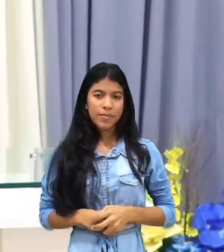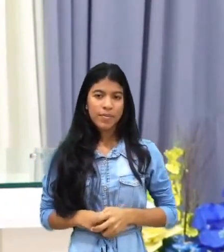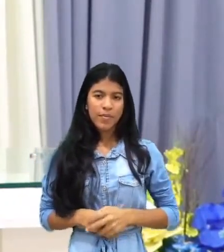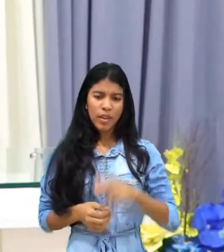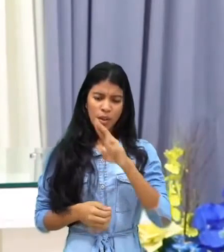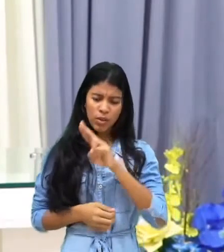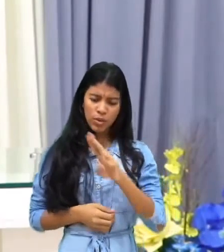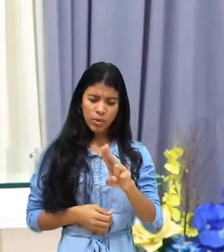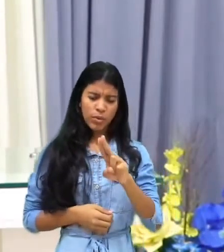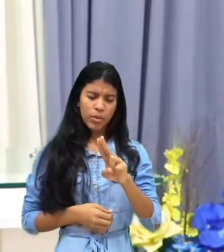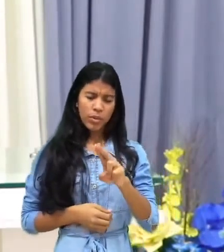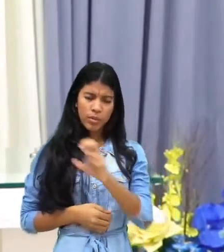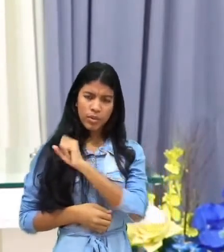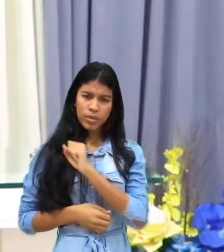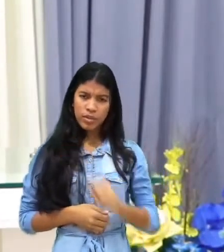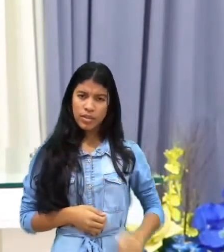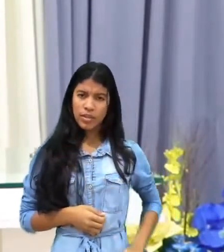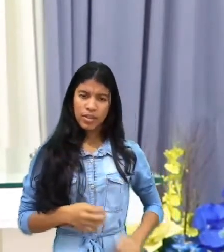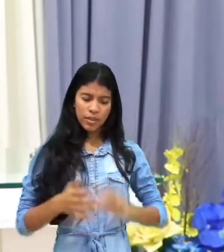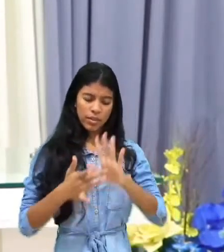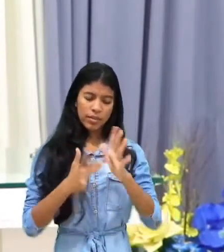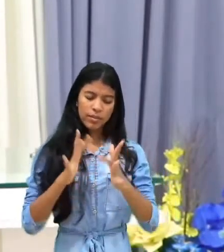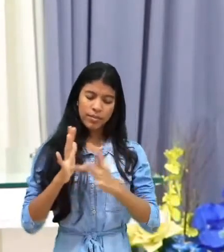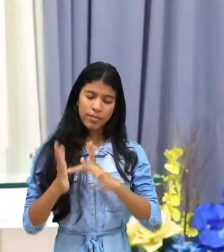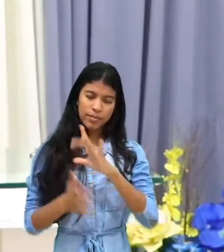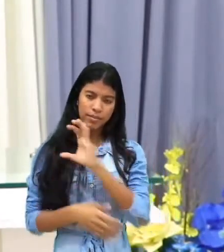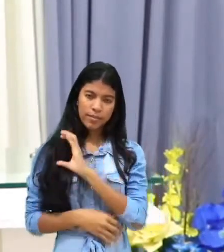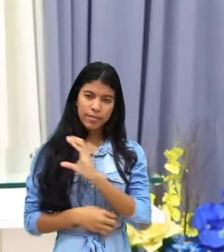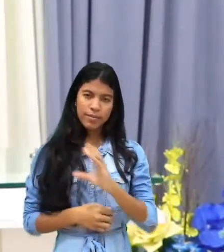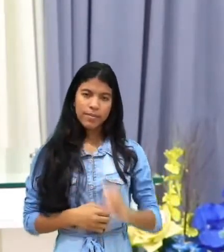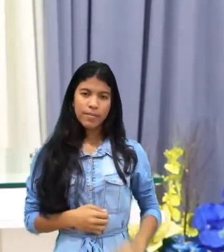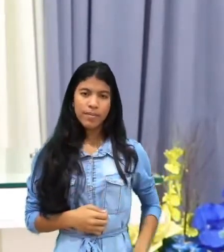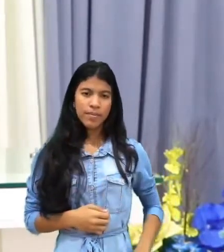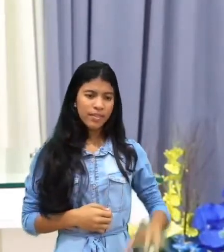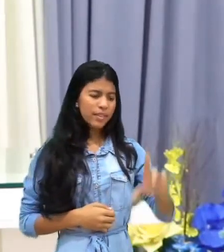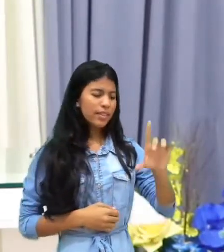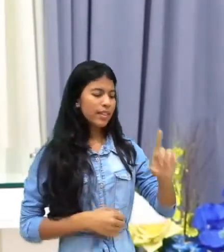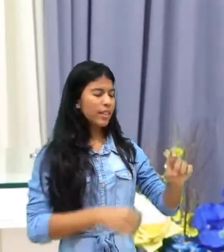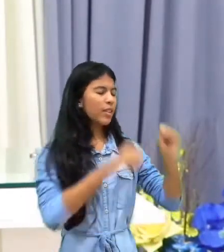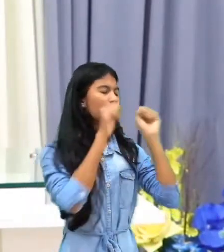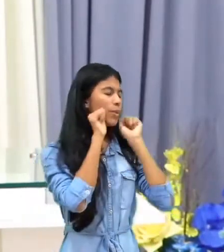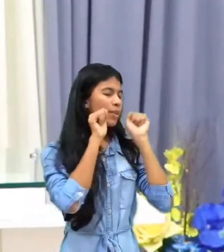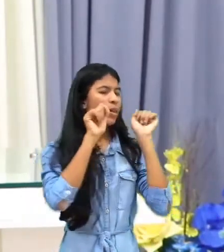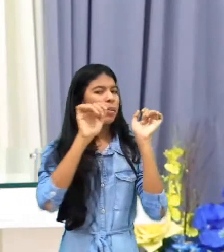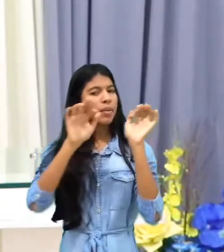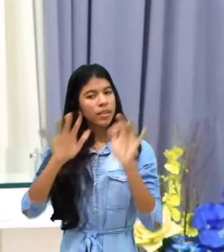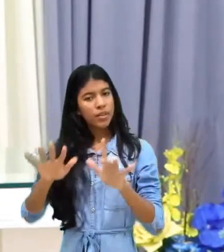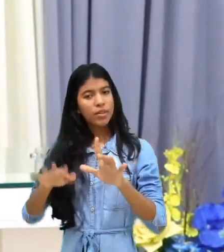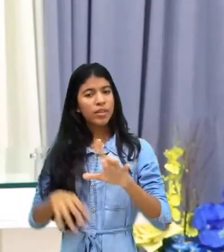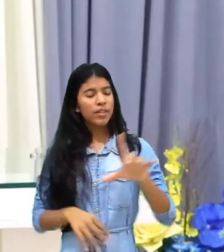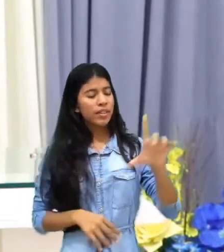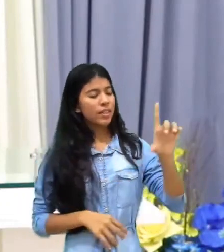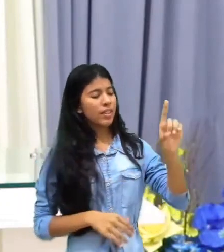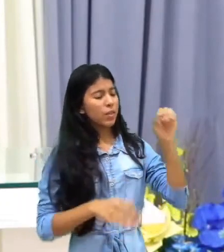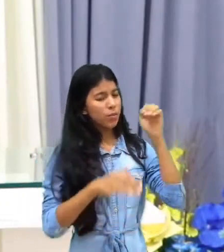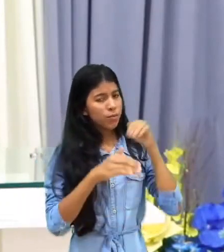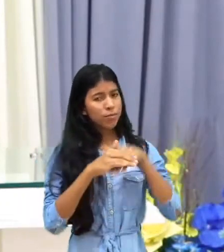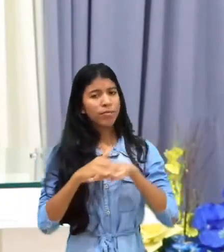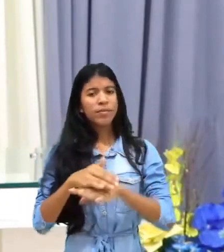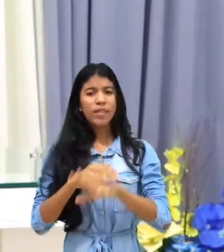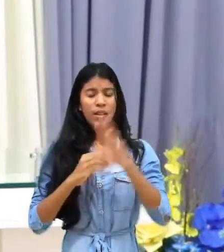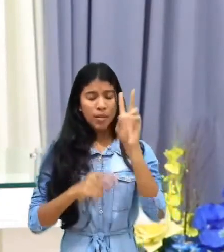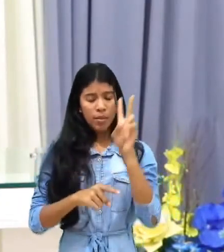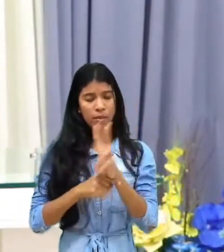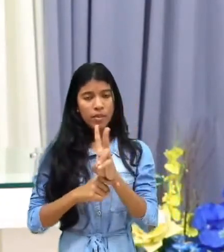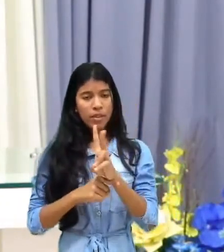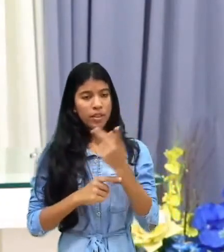nome do Senhor Jesus Cristo. Que Deus nos abençoe, que Deus nos guarde no seu